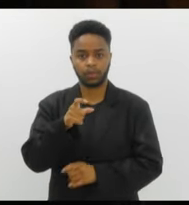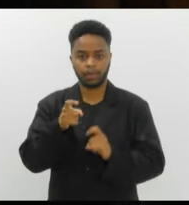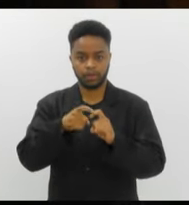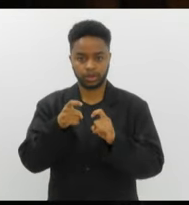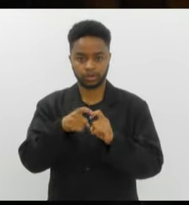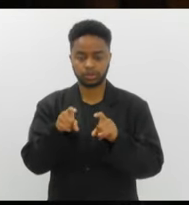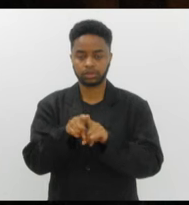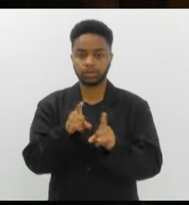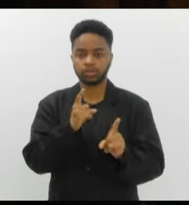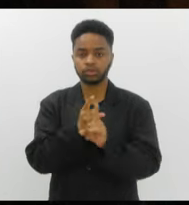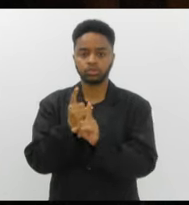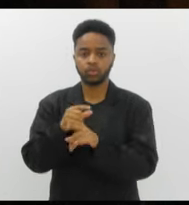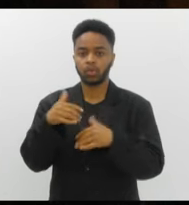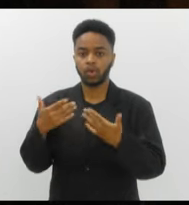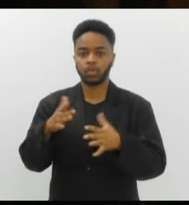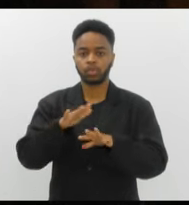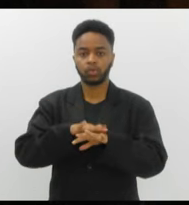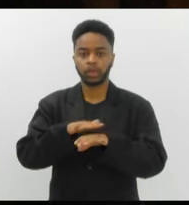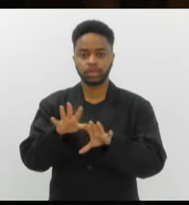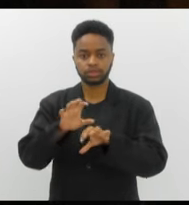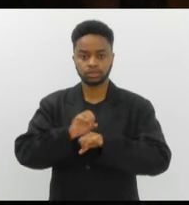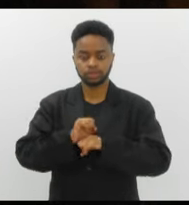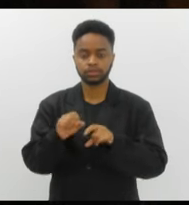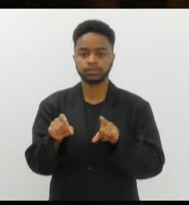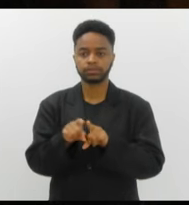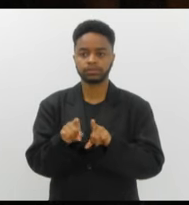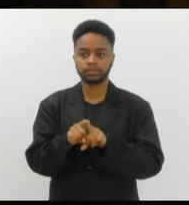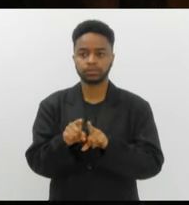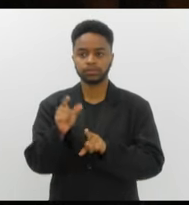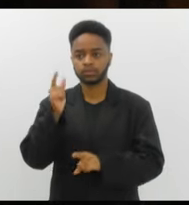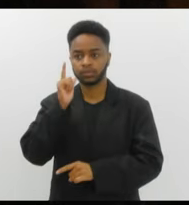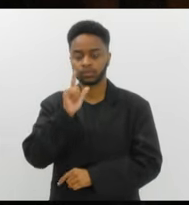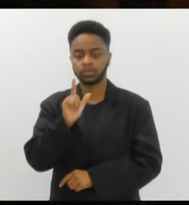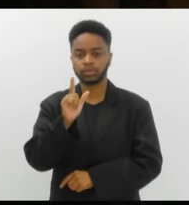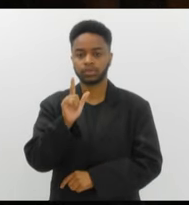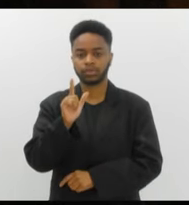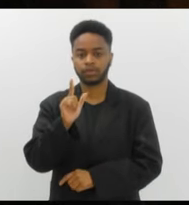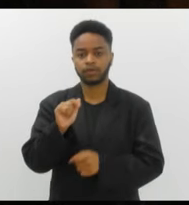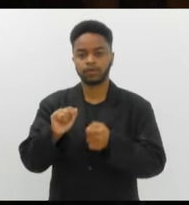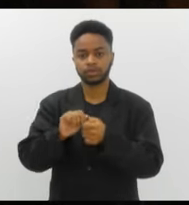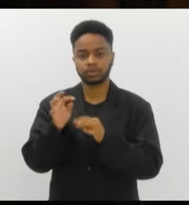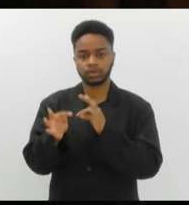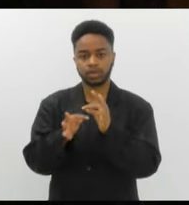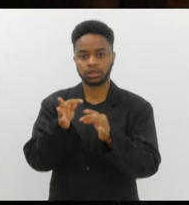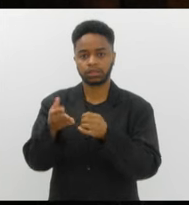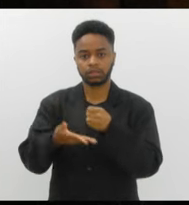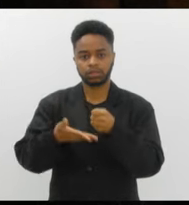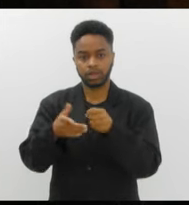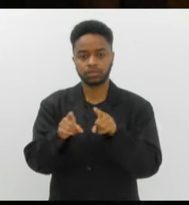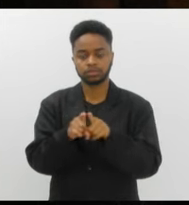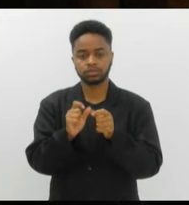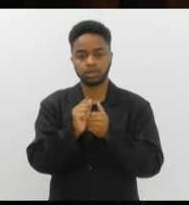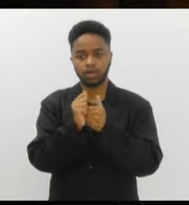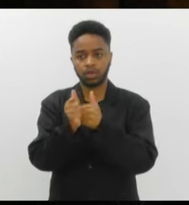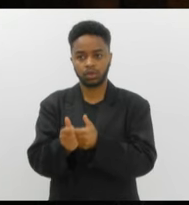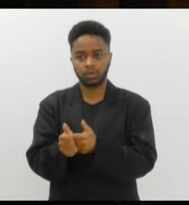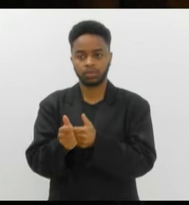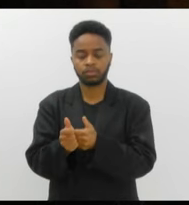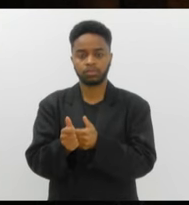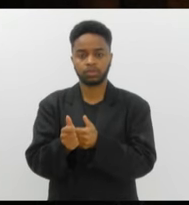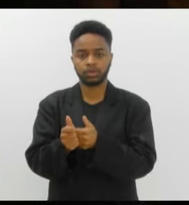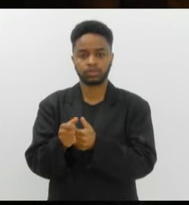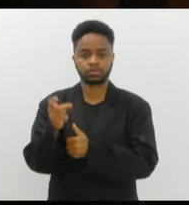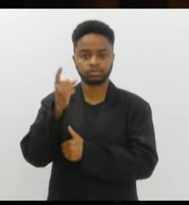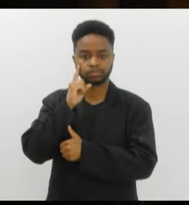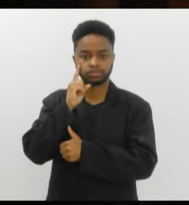de identificar uma doença, de poder fazer o seu tratamento básico, acompanhamento do dia a